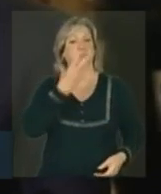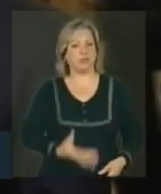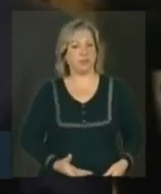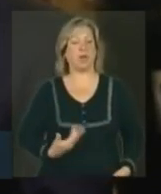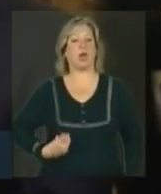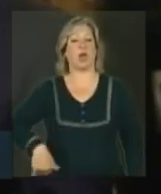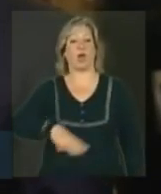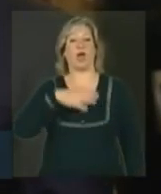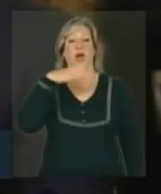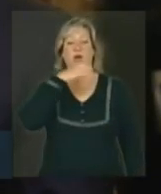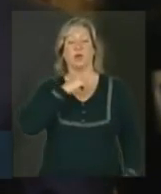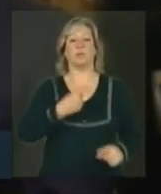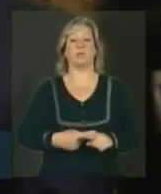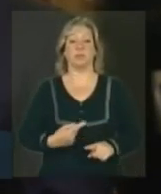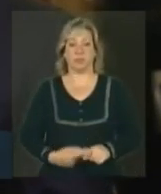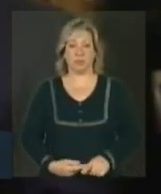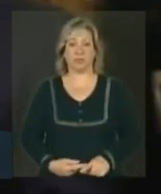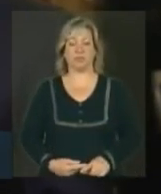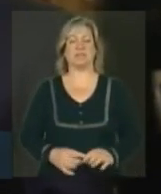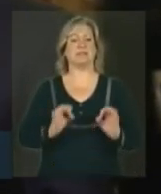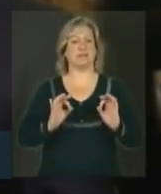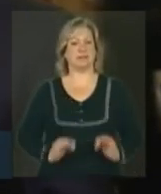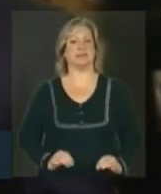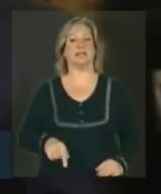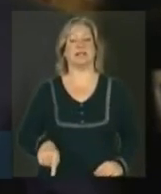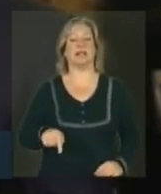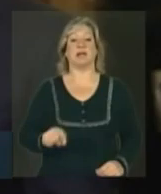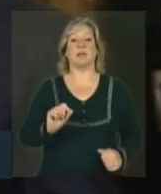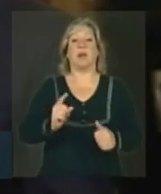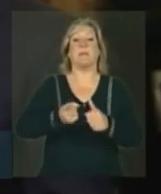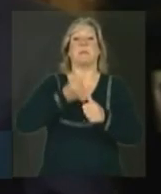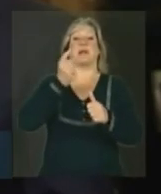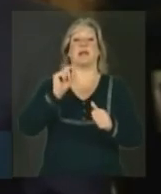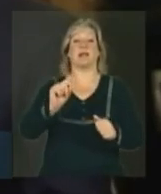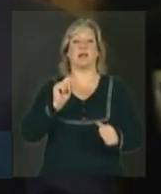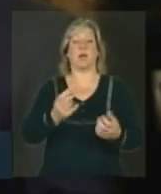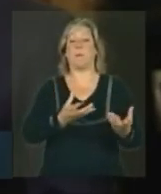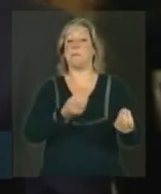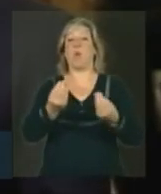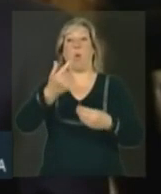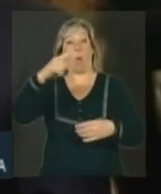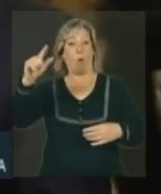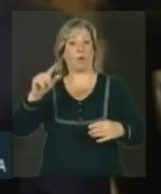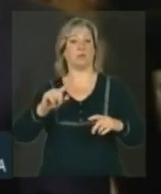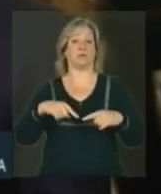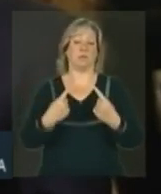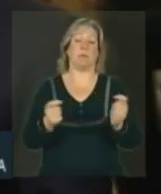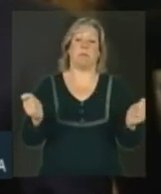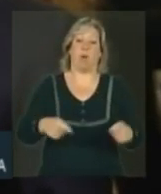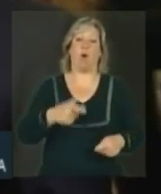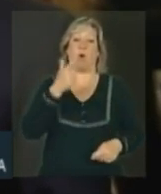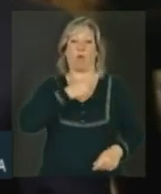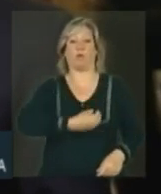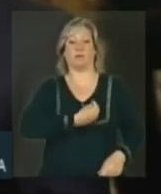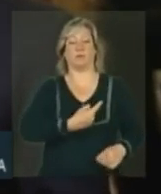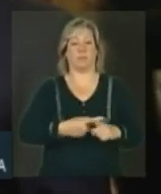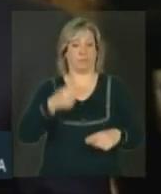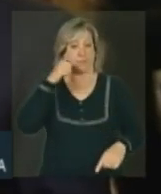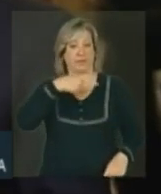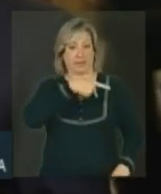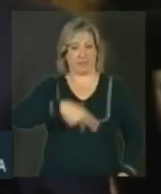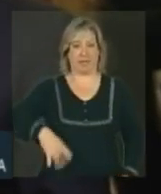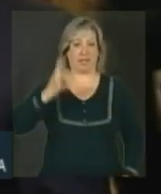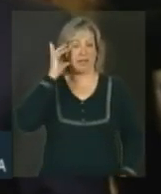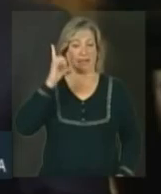consideramos, e seguramente foi a primeira de muitas outras que poderão acontecer, porque a presidenta tem